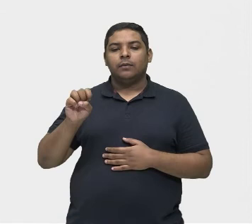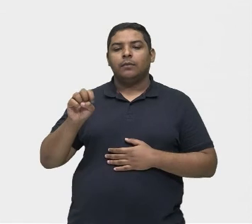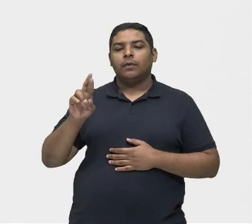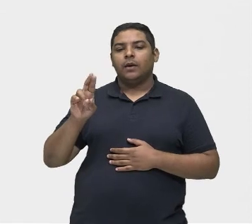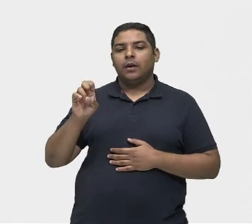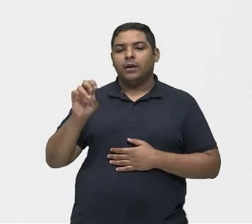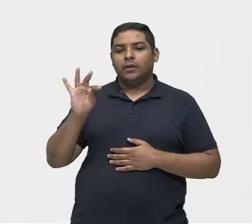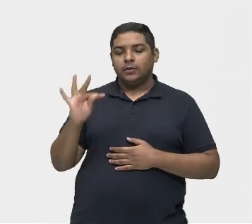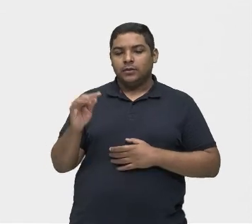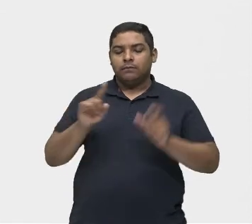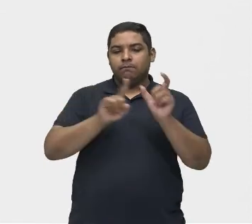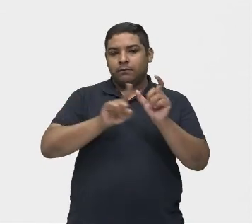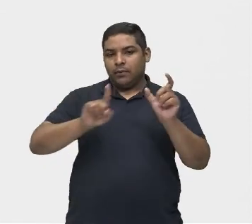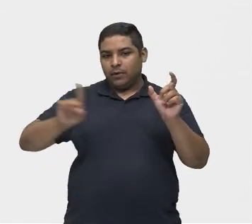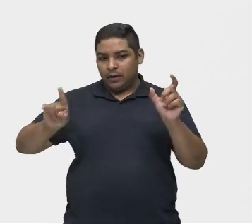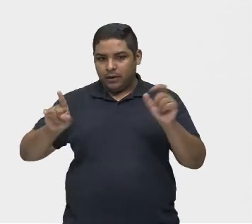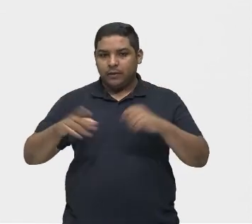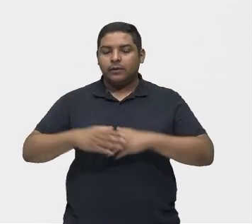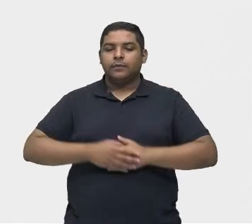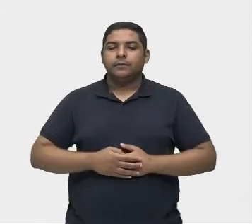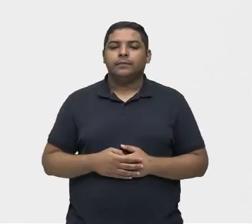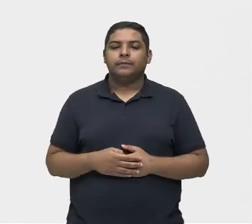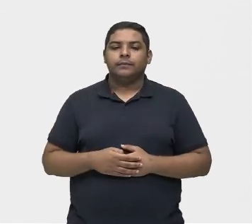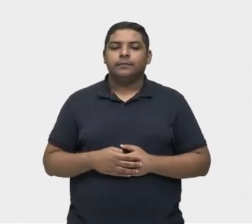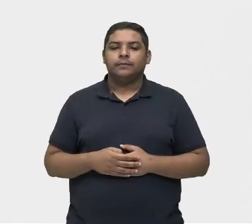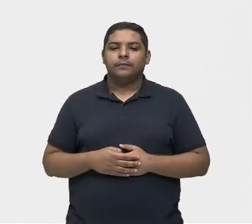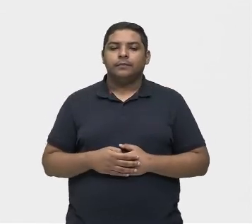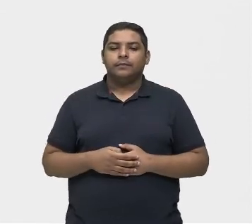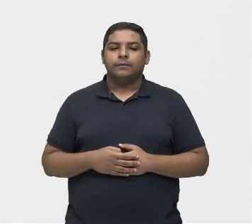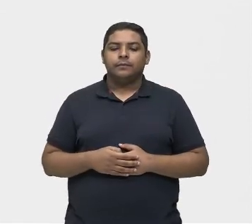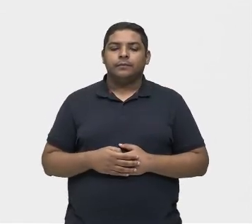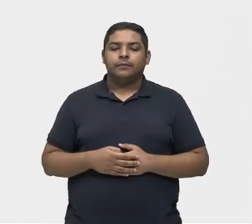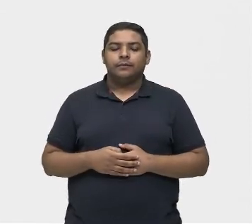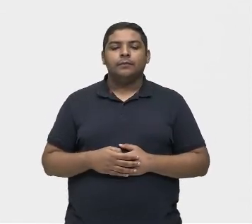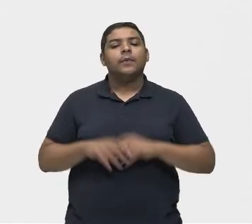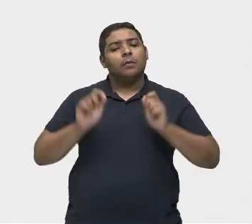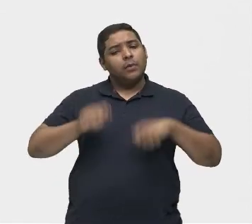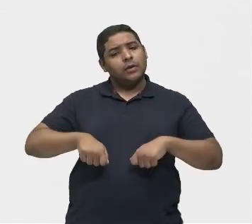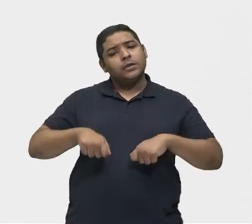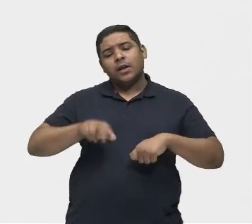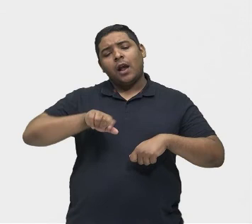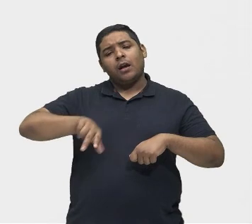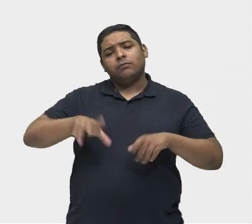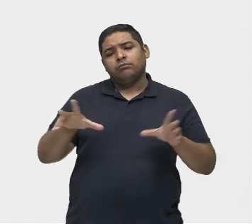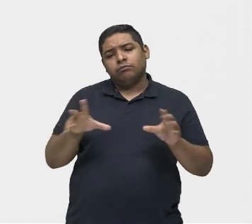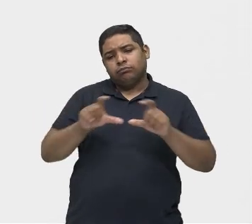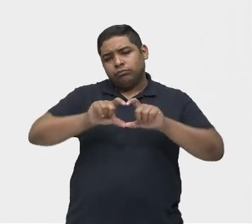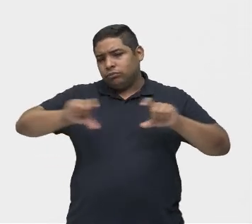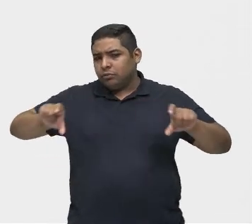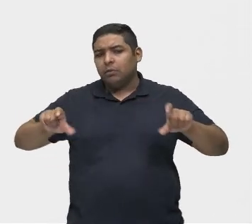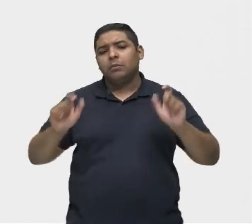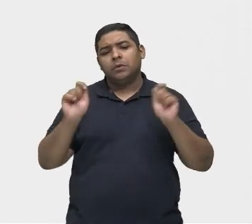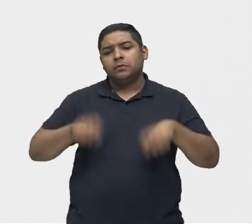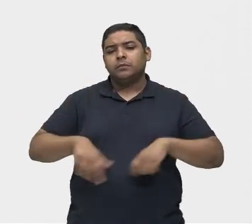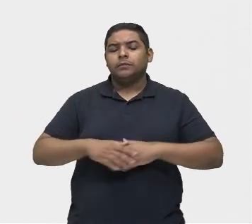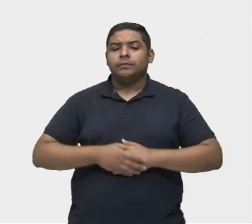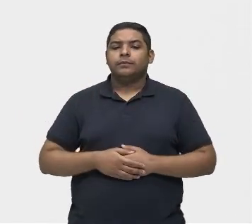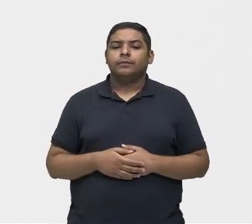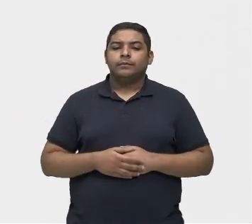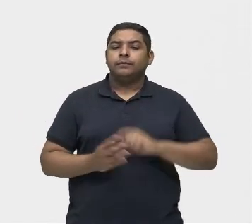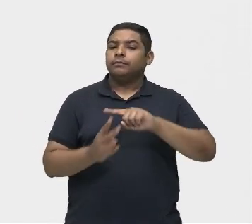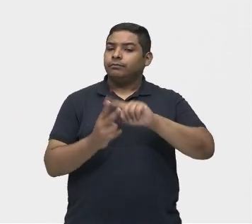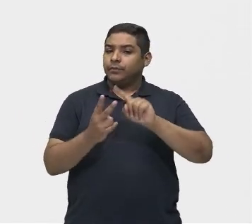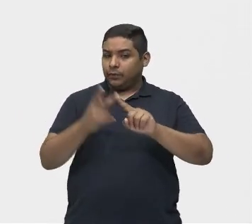eu utilizei weren't corretamente. Lembrando que poderia ser a forma não abreviada. Aí nós temos Leila e Bia, duas